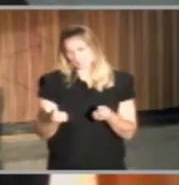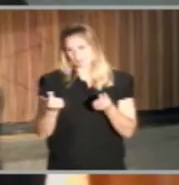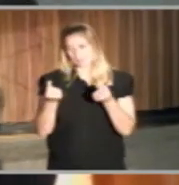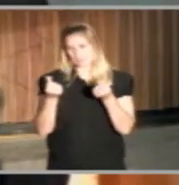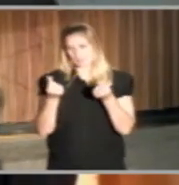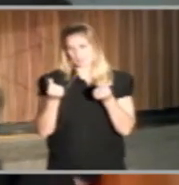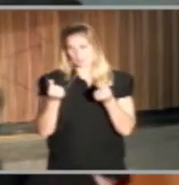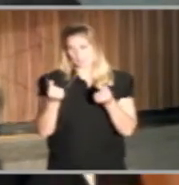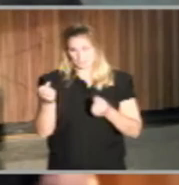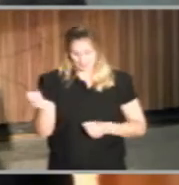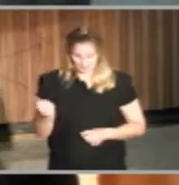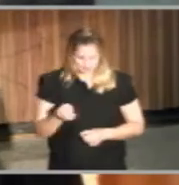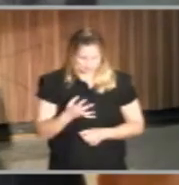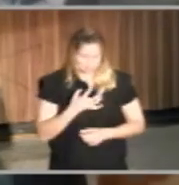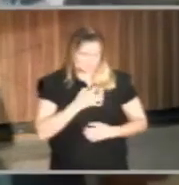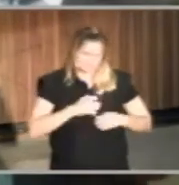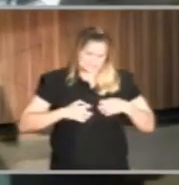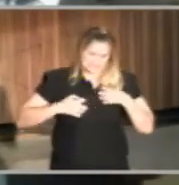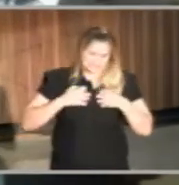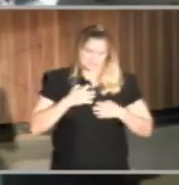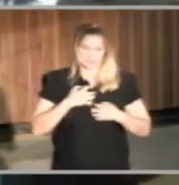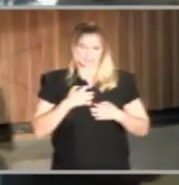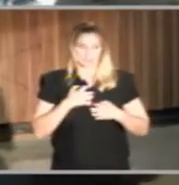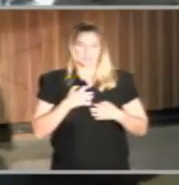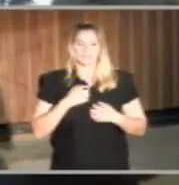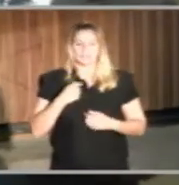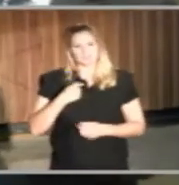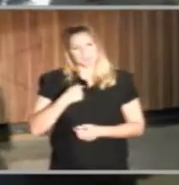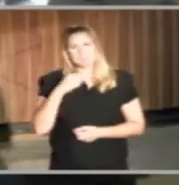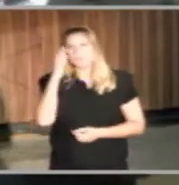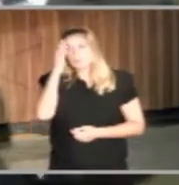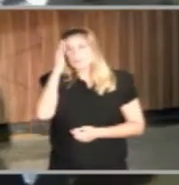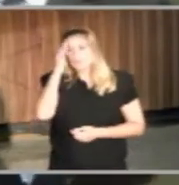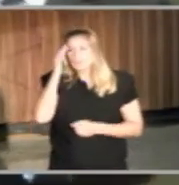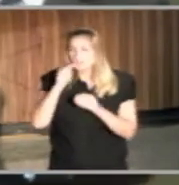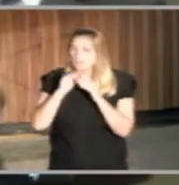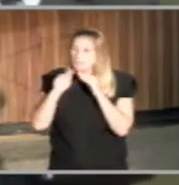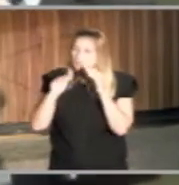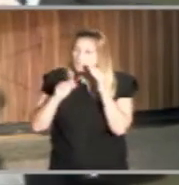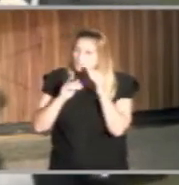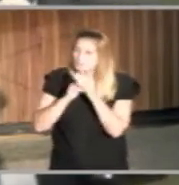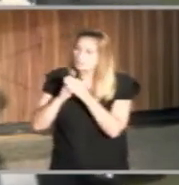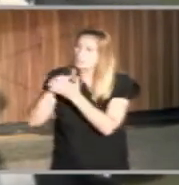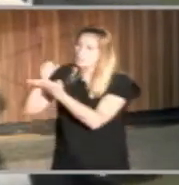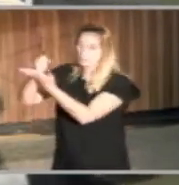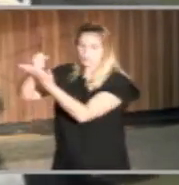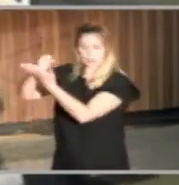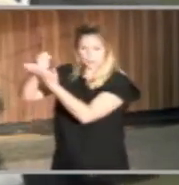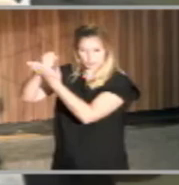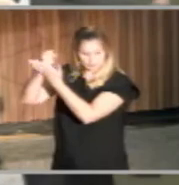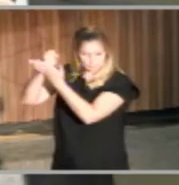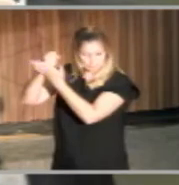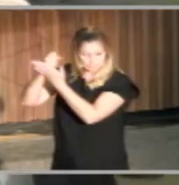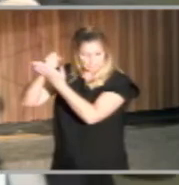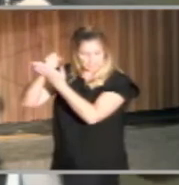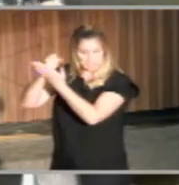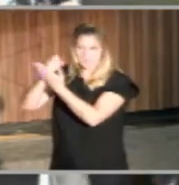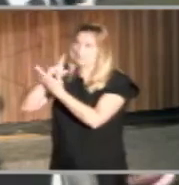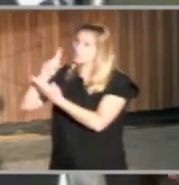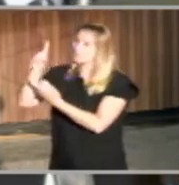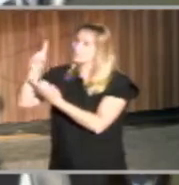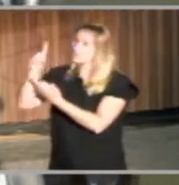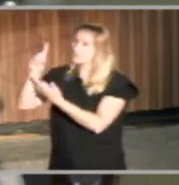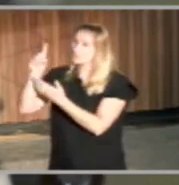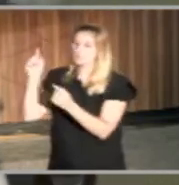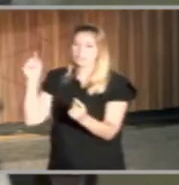outra vez. Eu sei que tudo está no controle de Deus. Eu acho que o Senhor tem um propósito com